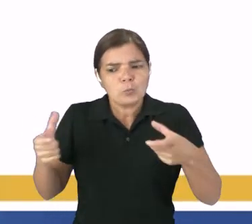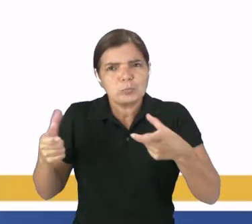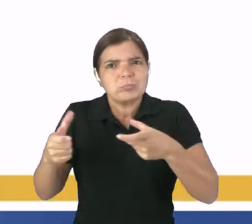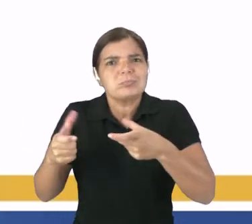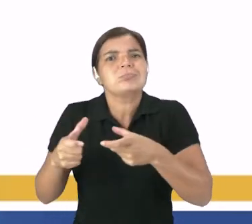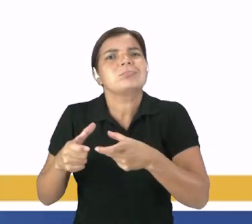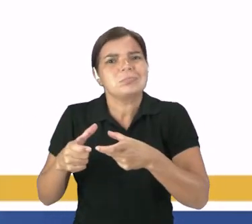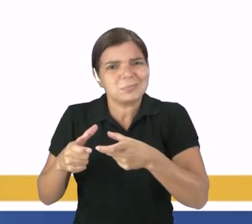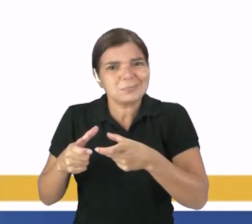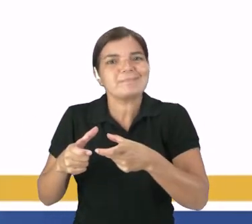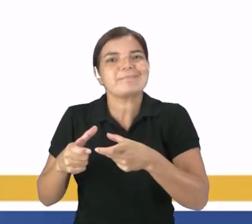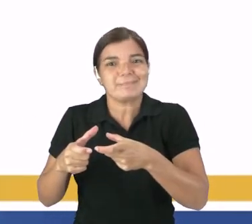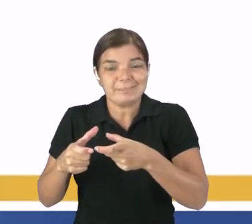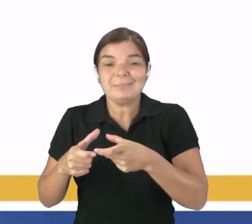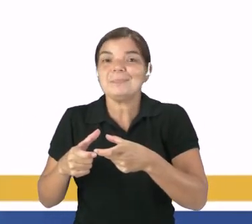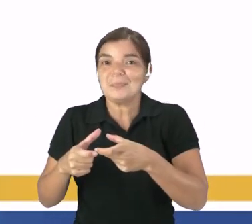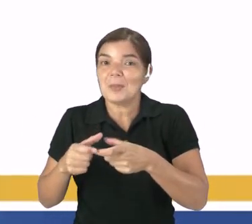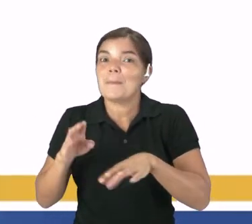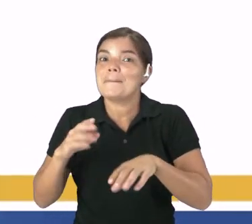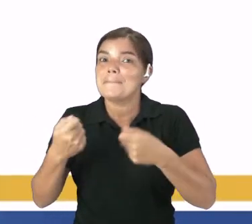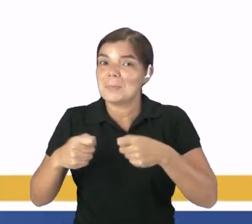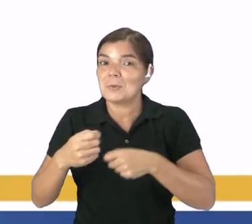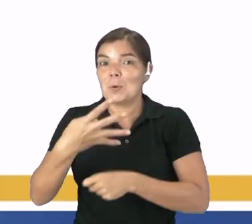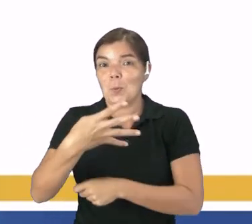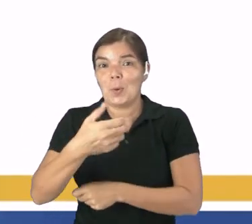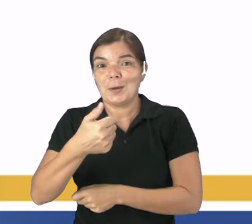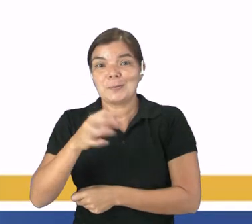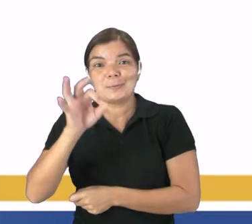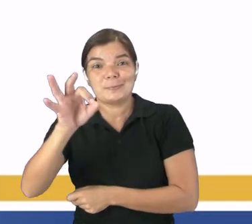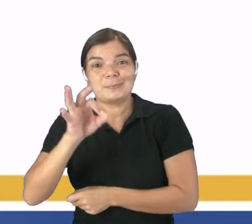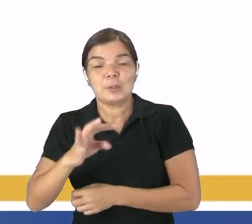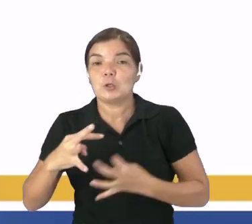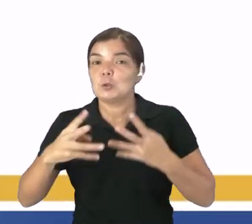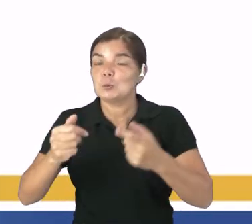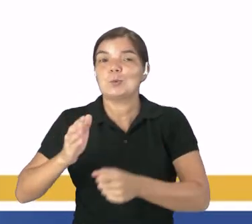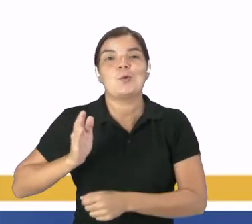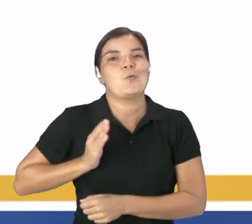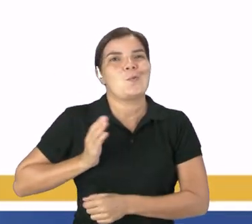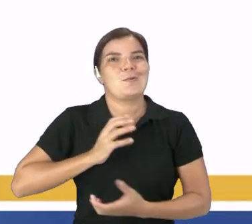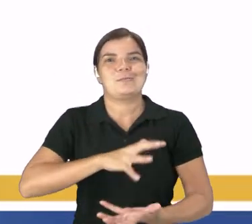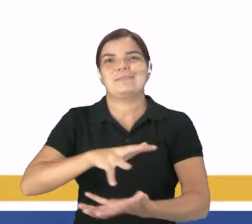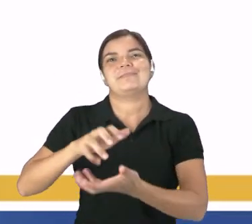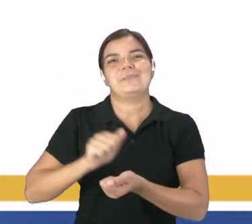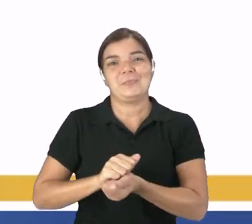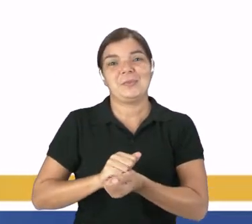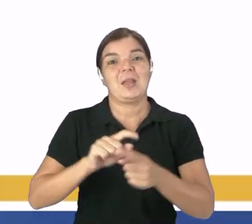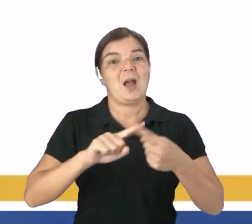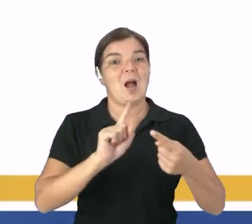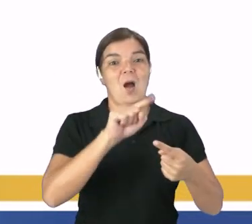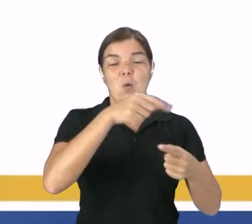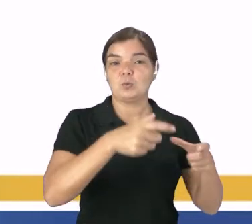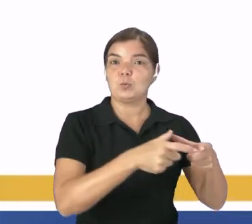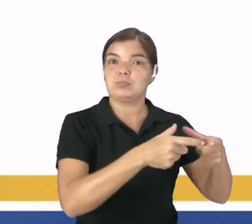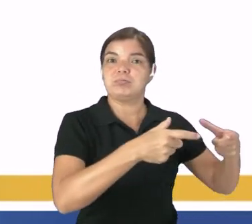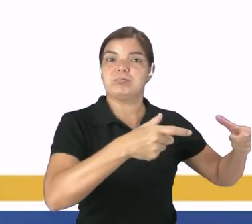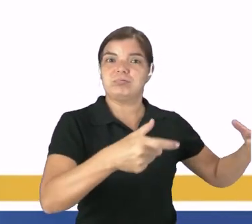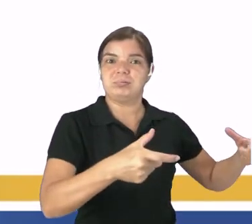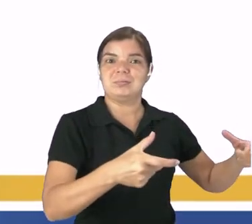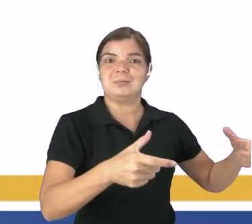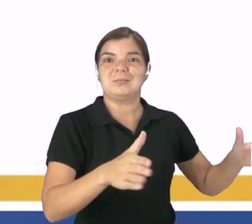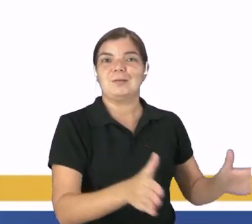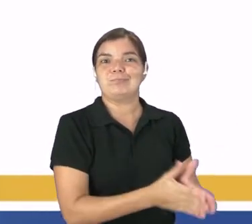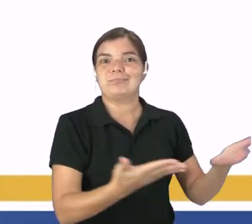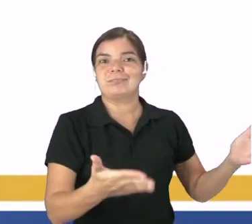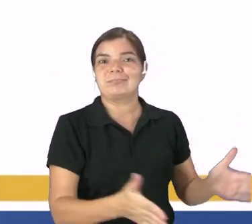galerinha pequenininha, um grupo minúsculo, detém 41% de toda a riqueza mundial, enquanto a outra camada está ali